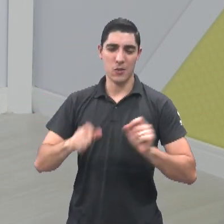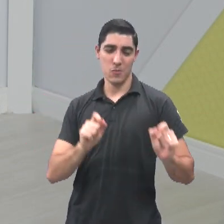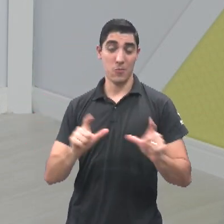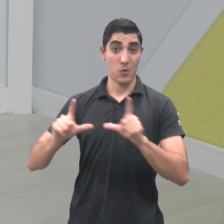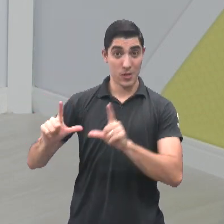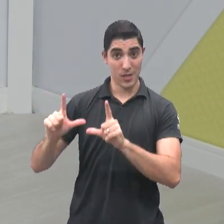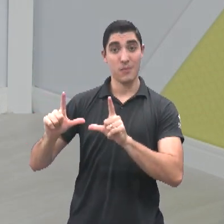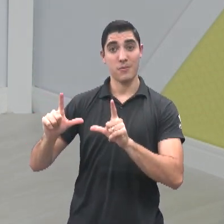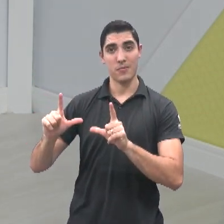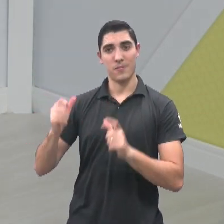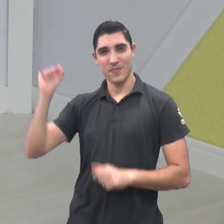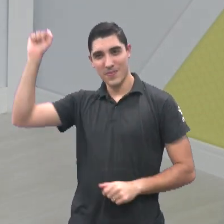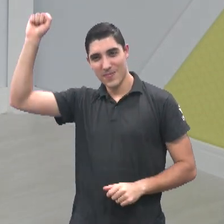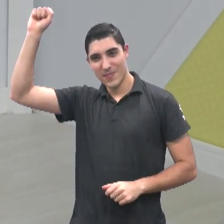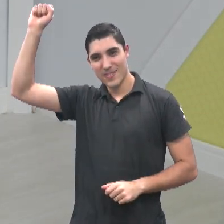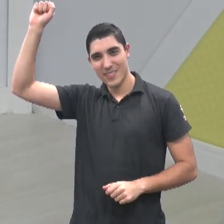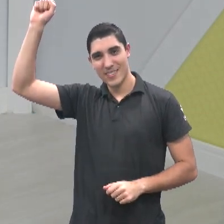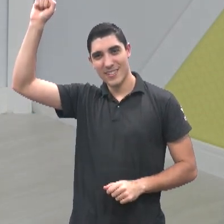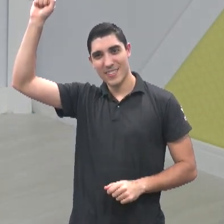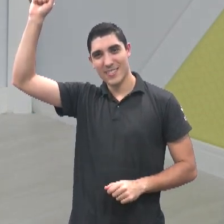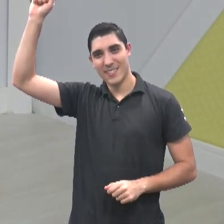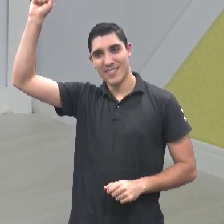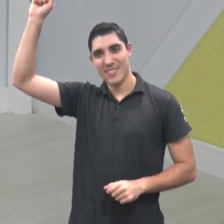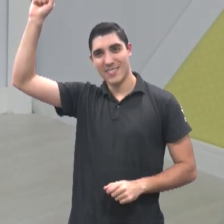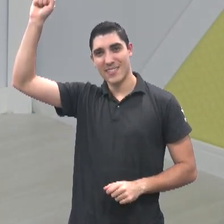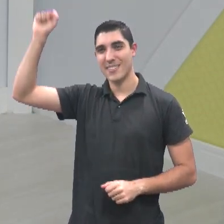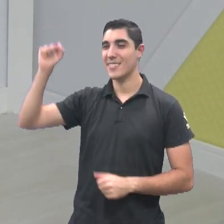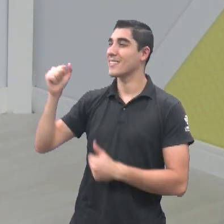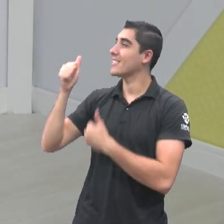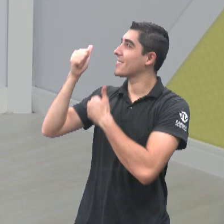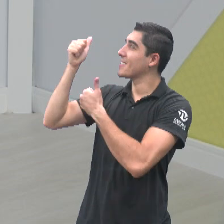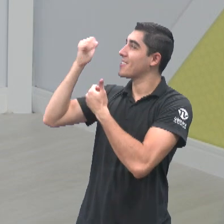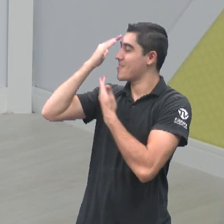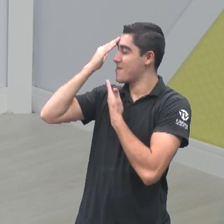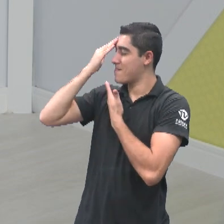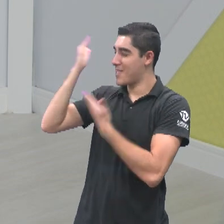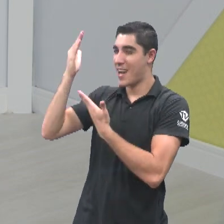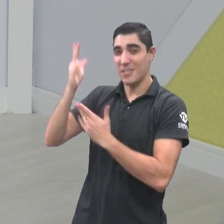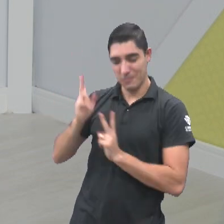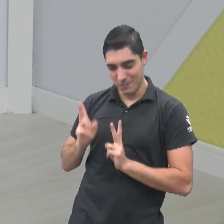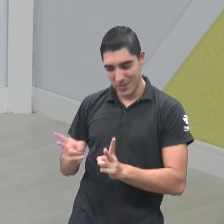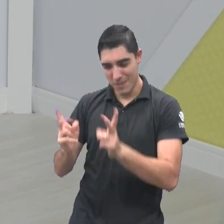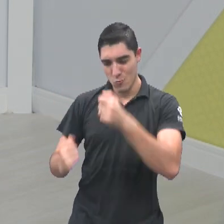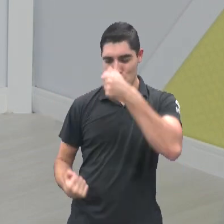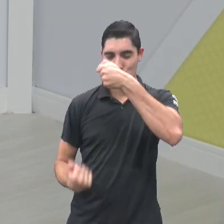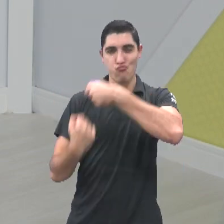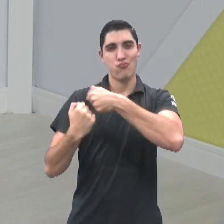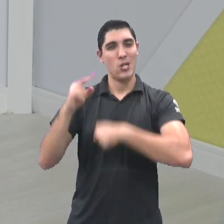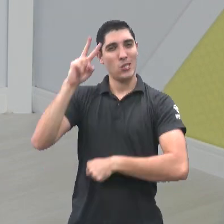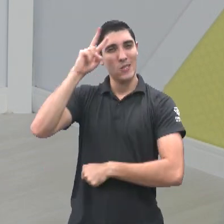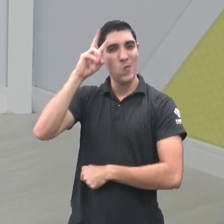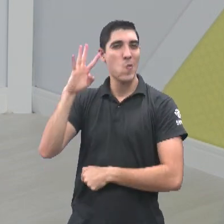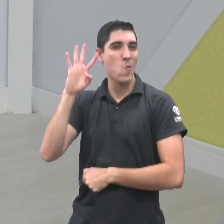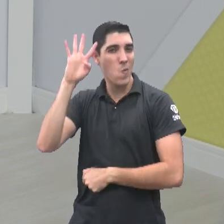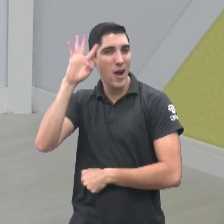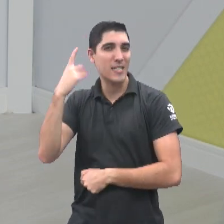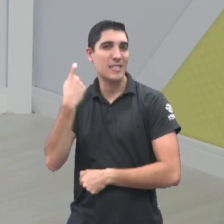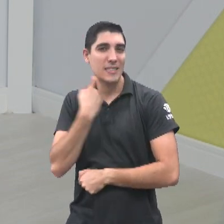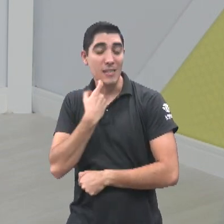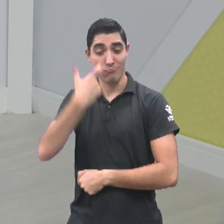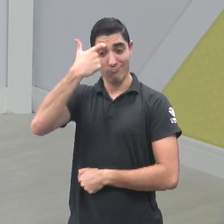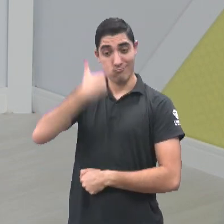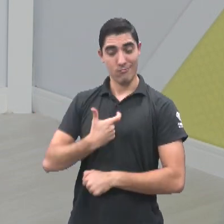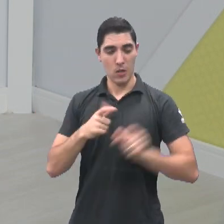Hora do Esporte. Luizão, seja sempre muito bem-vindo. Aê, aquele nosso soquinho maroto de toda segunda, quarta e sexta, o Luizão que sempre leva